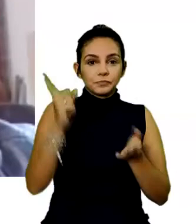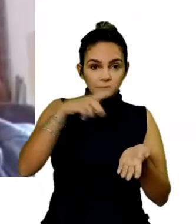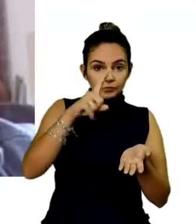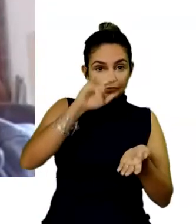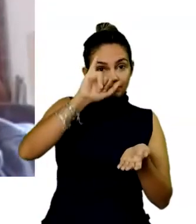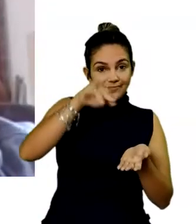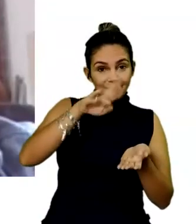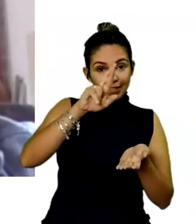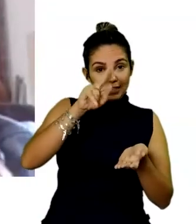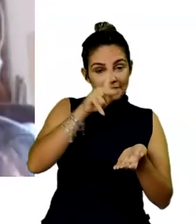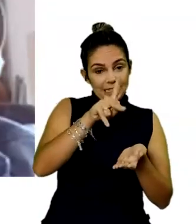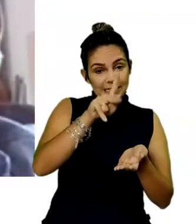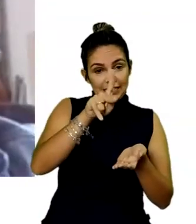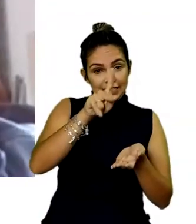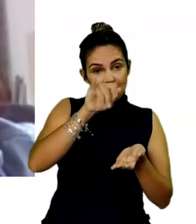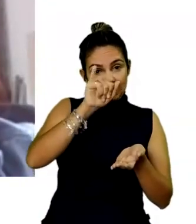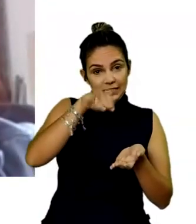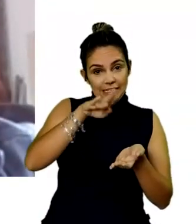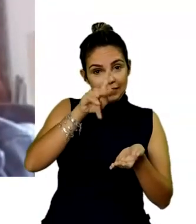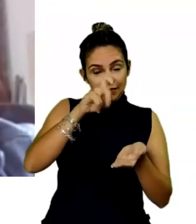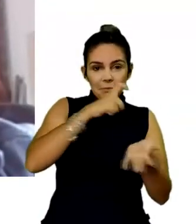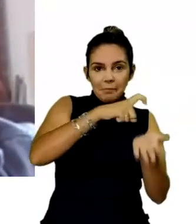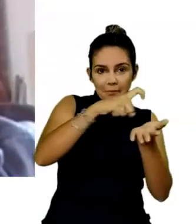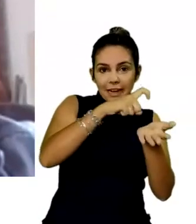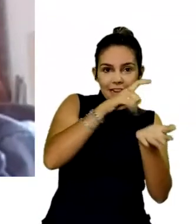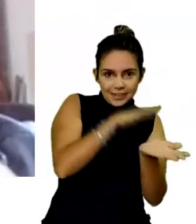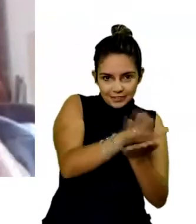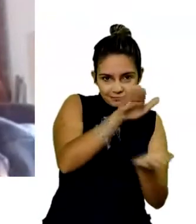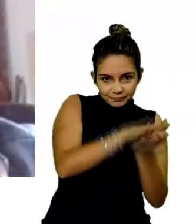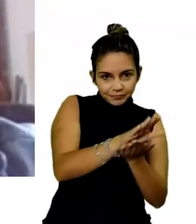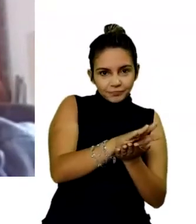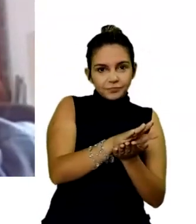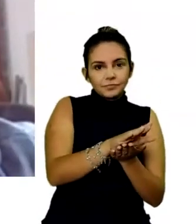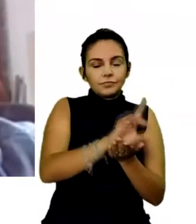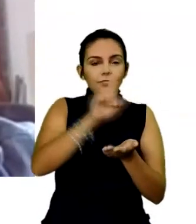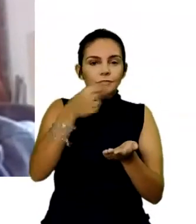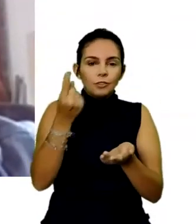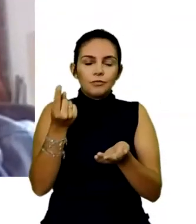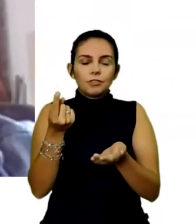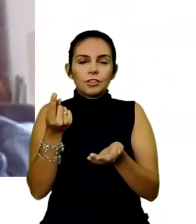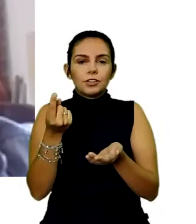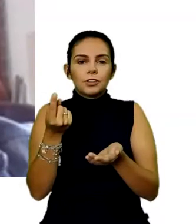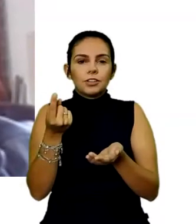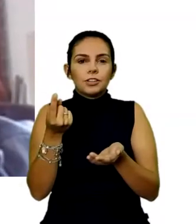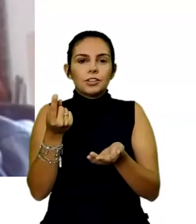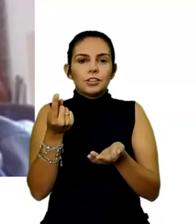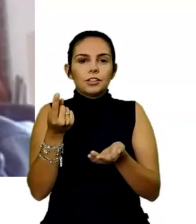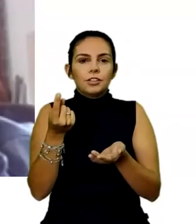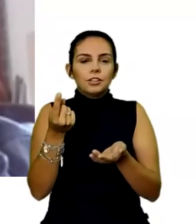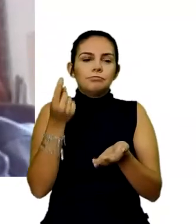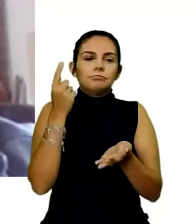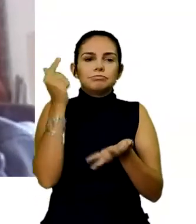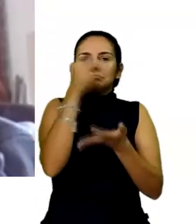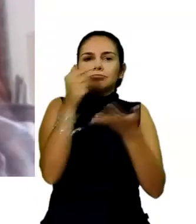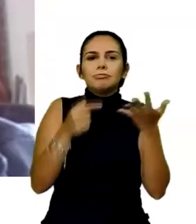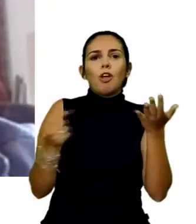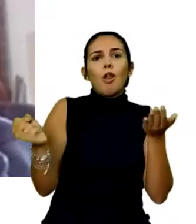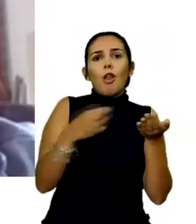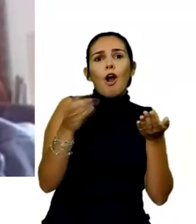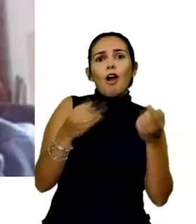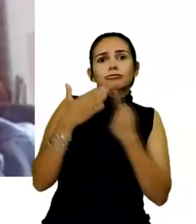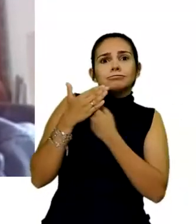imprensa, né? Veio os tipos móveis, veio a imprensa, as offsets, enfim.